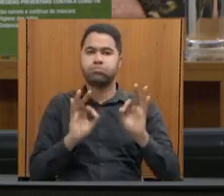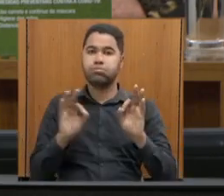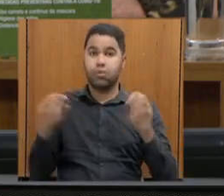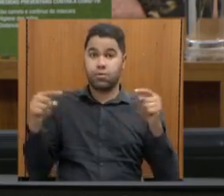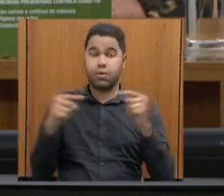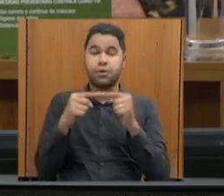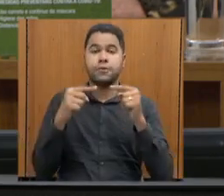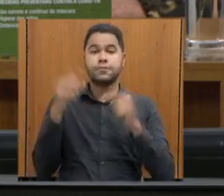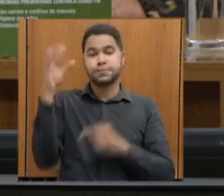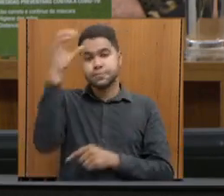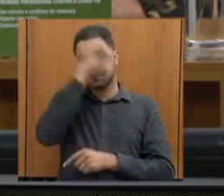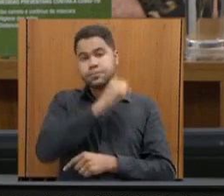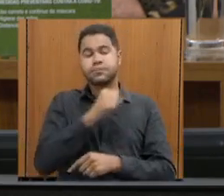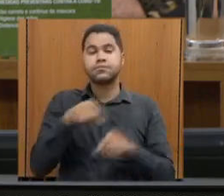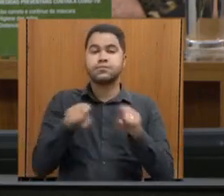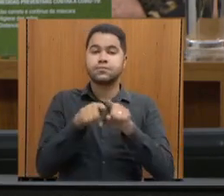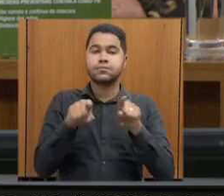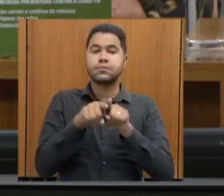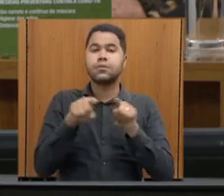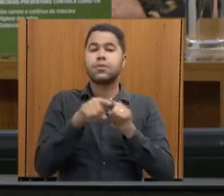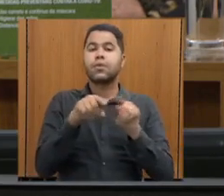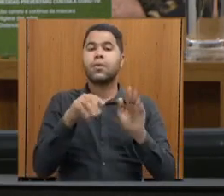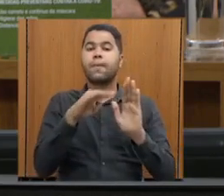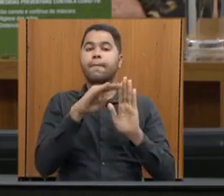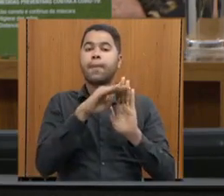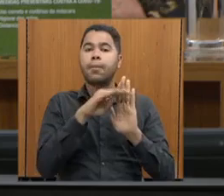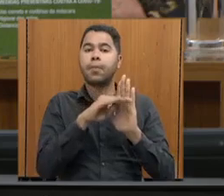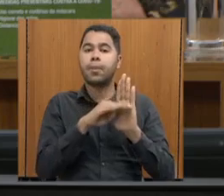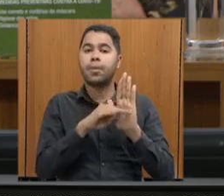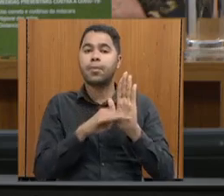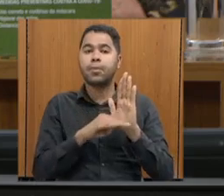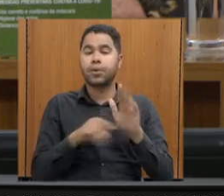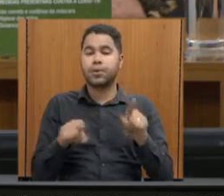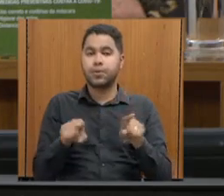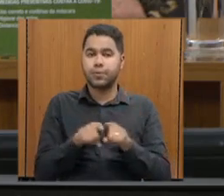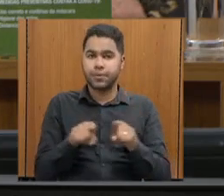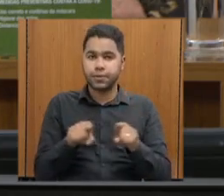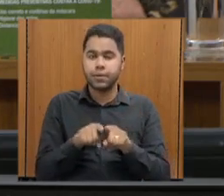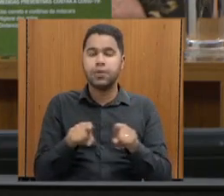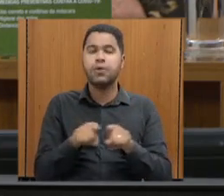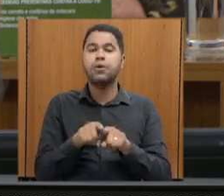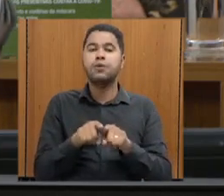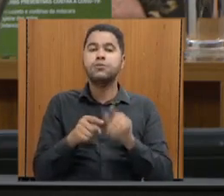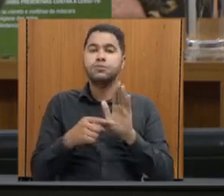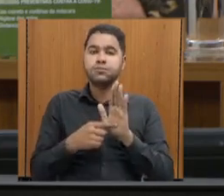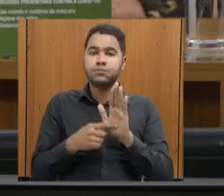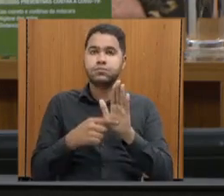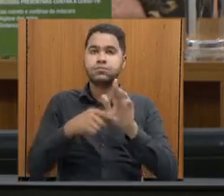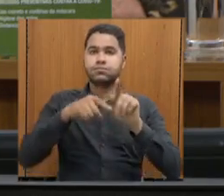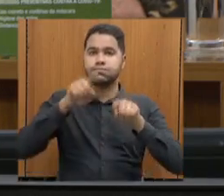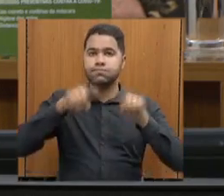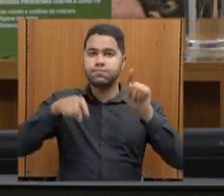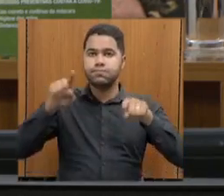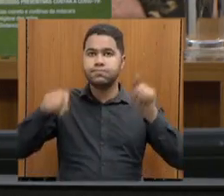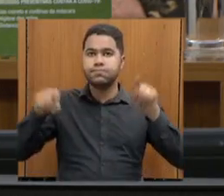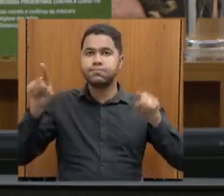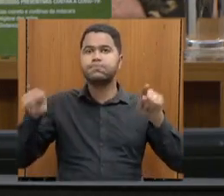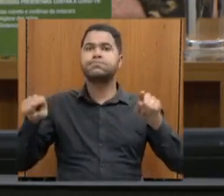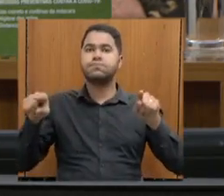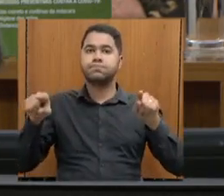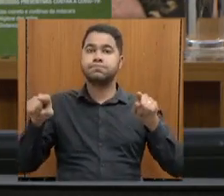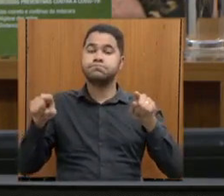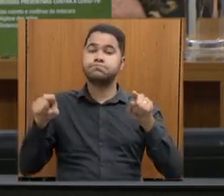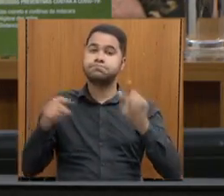aprendizado e nós obviamente fizemos uma uma um índice né o índice de ranqueamento